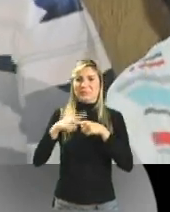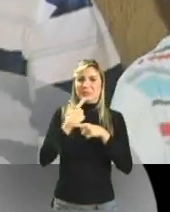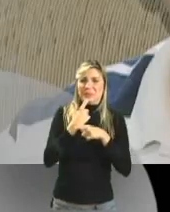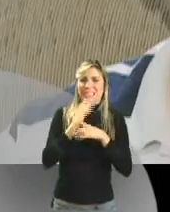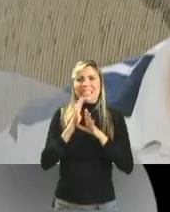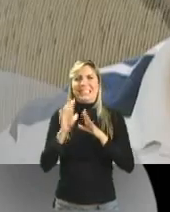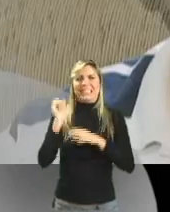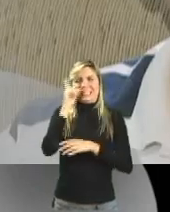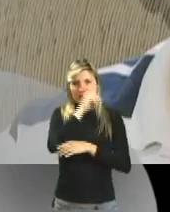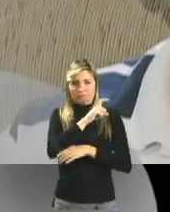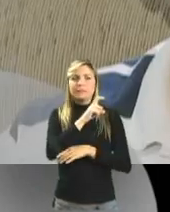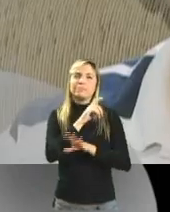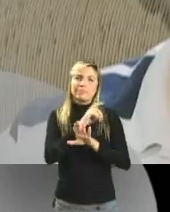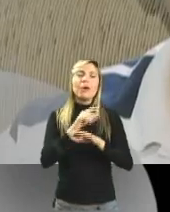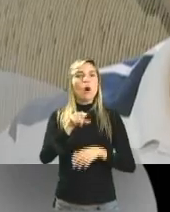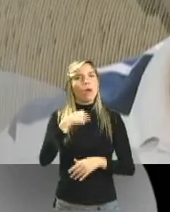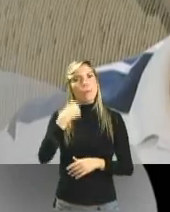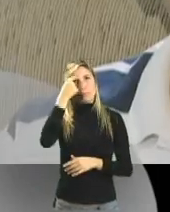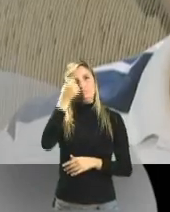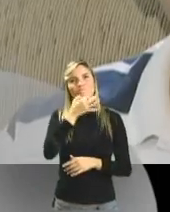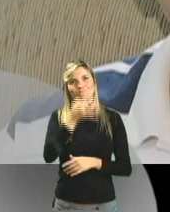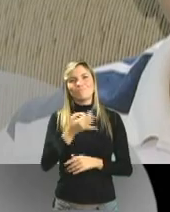preocupada. Família é muito importante.